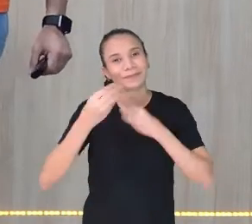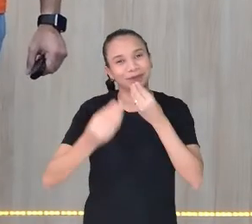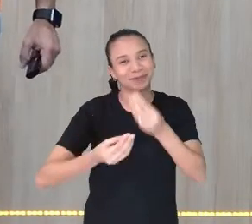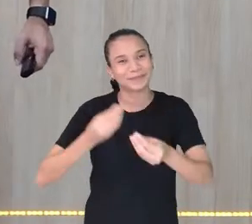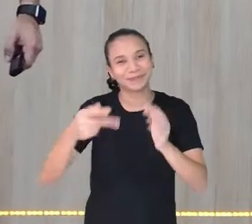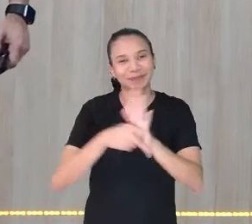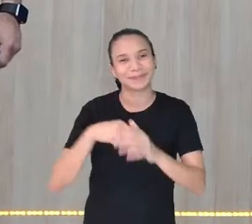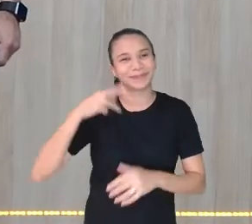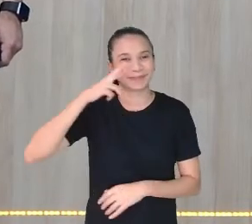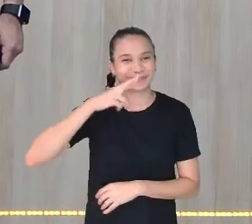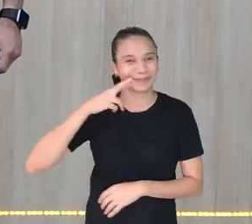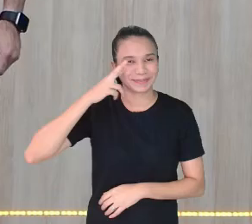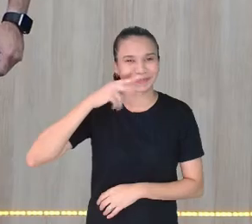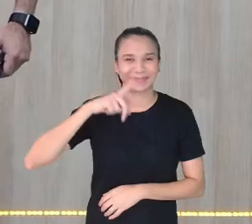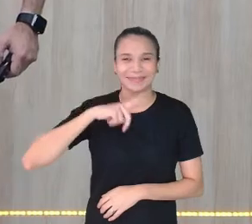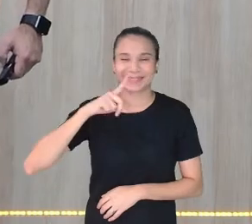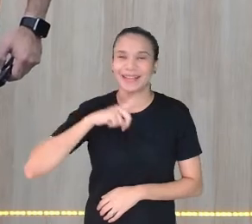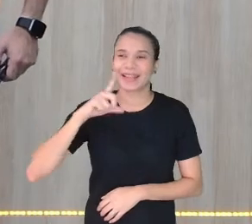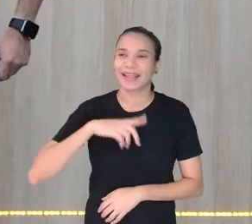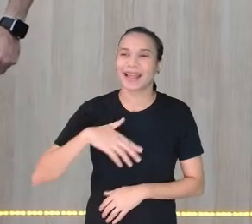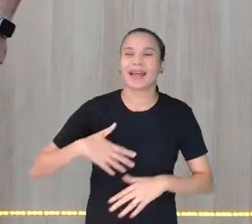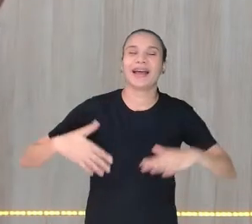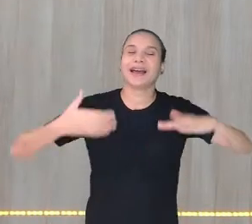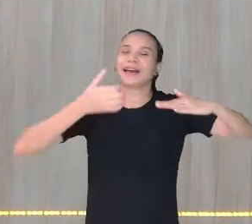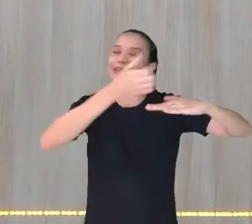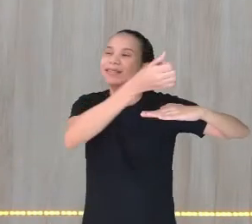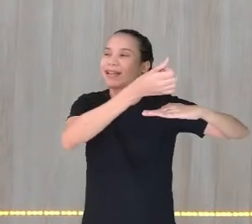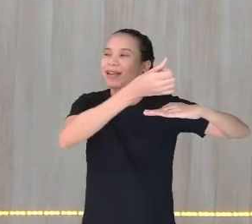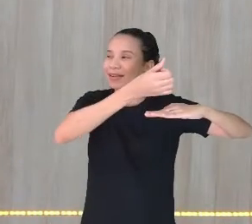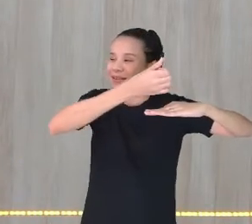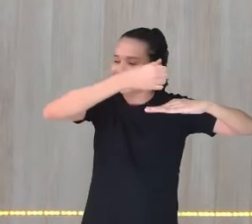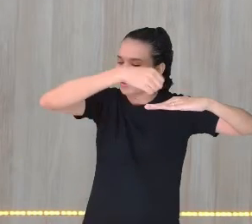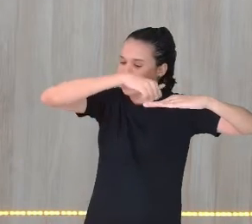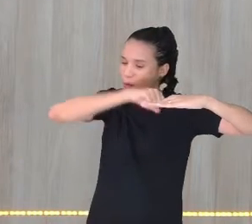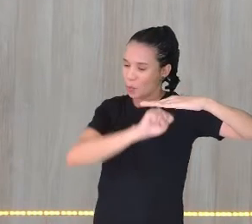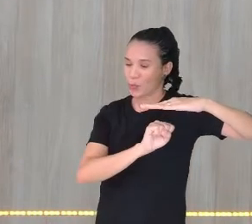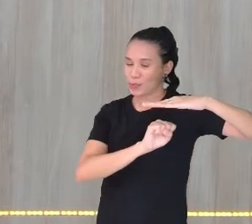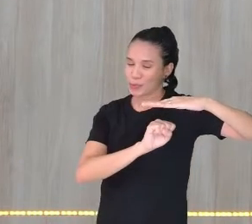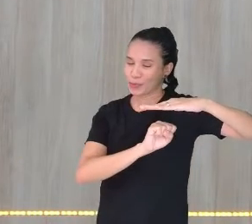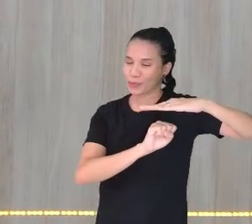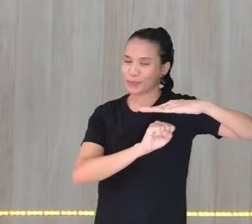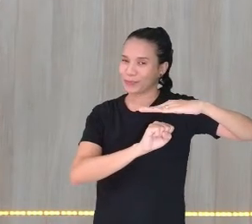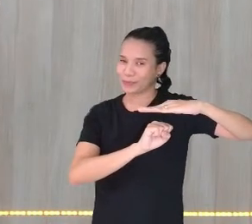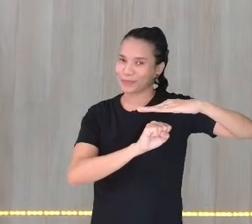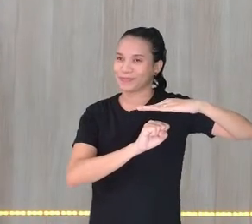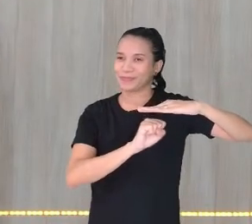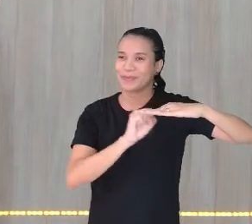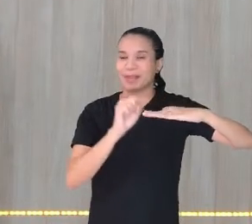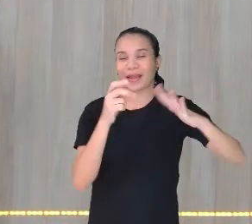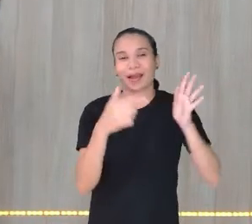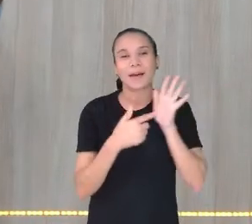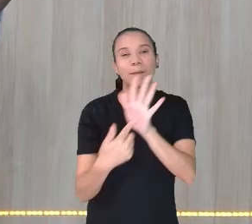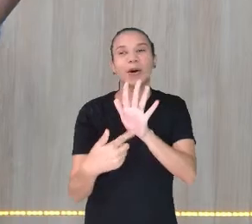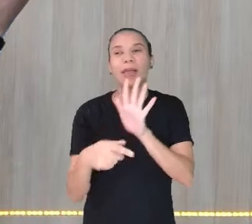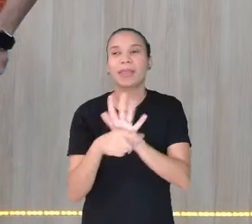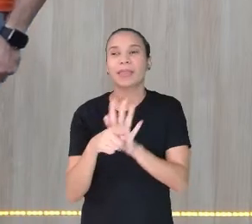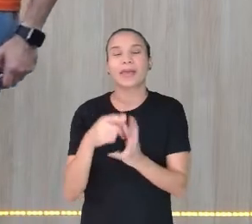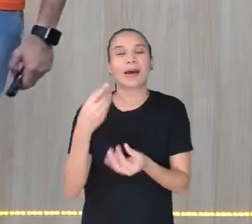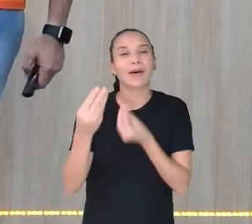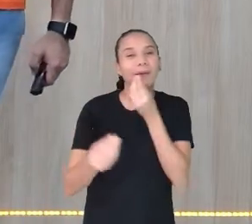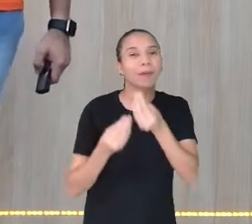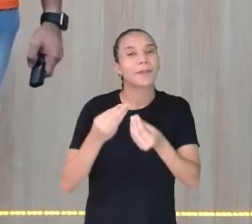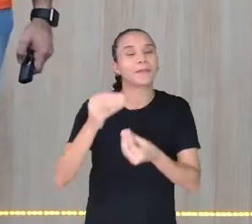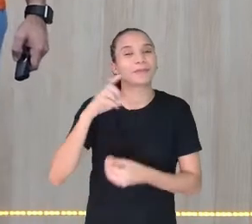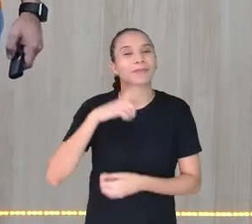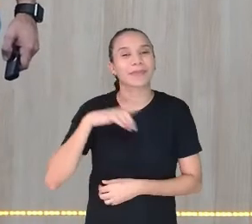partezinha aí rosa, eu tenho 6 partes pintadas, num total de 8. Quero representar isso aí na forma